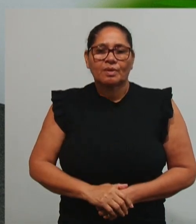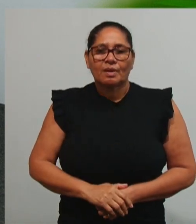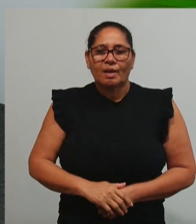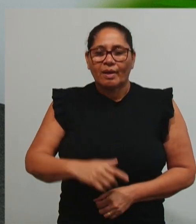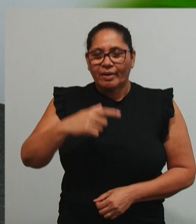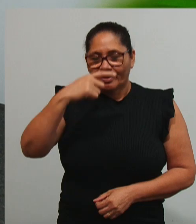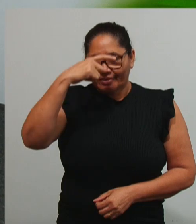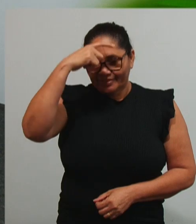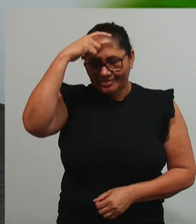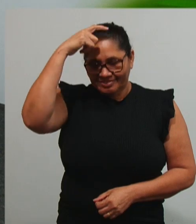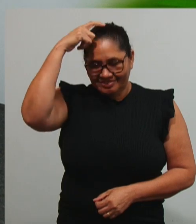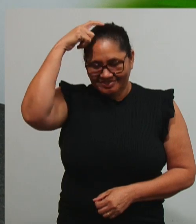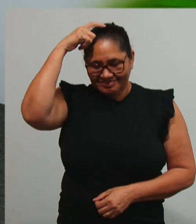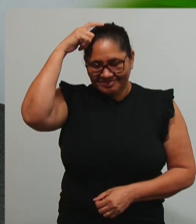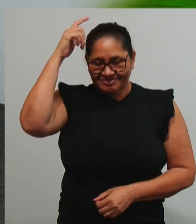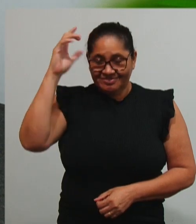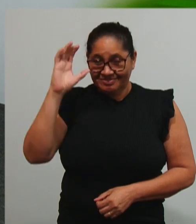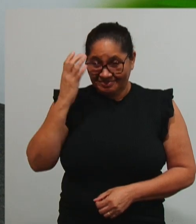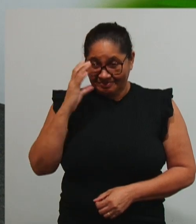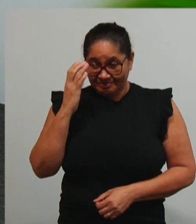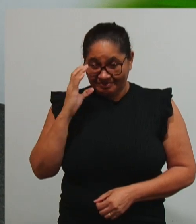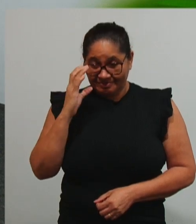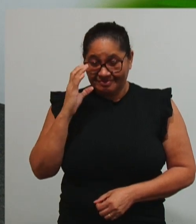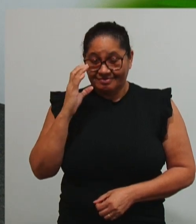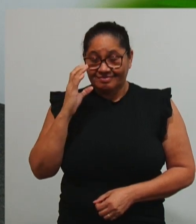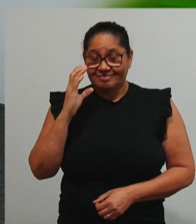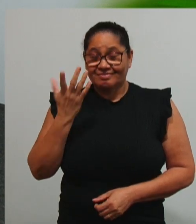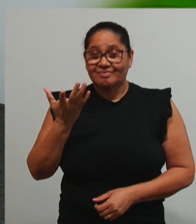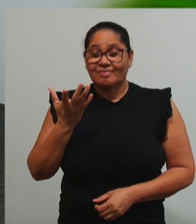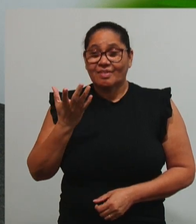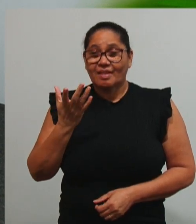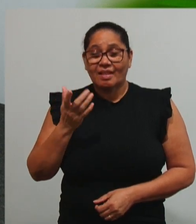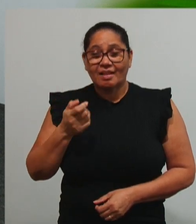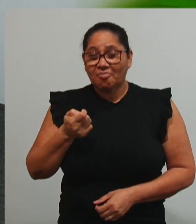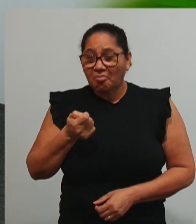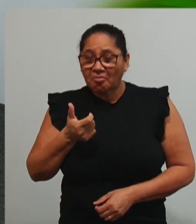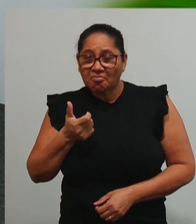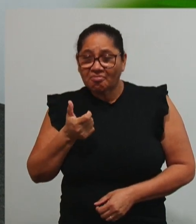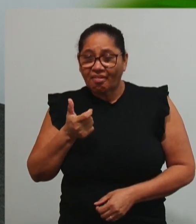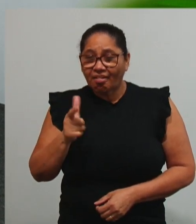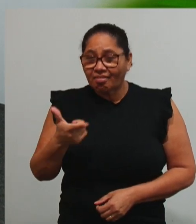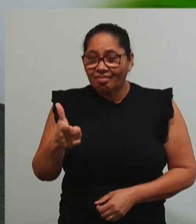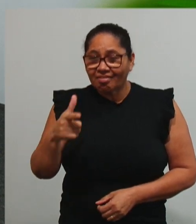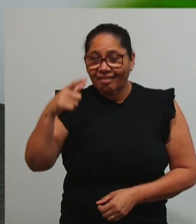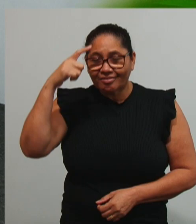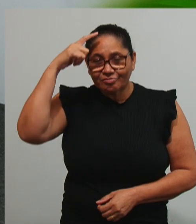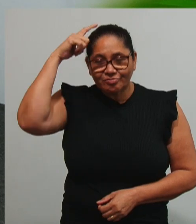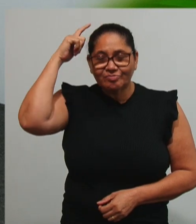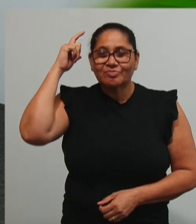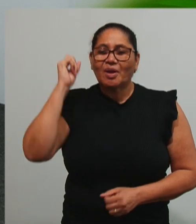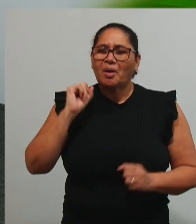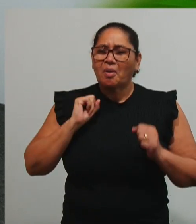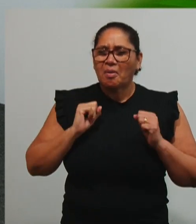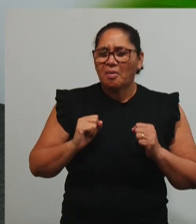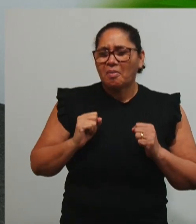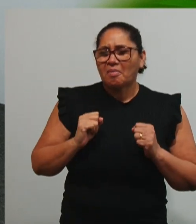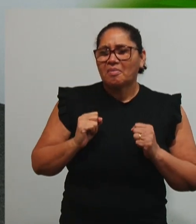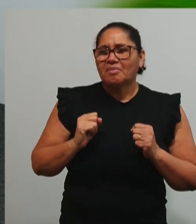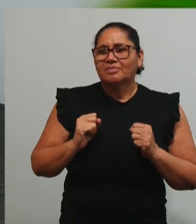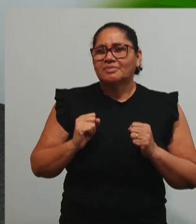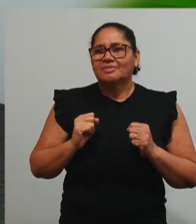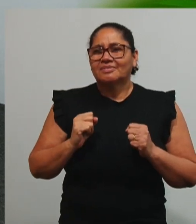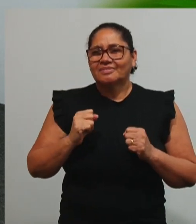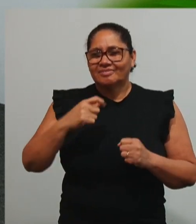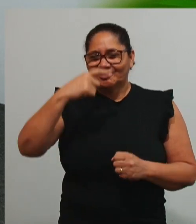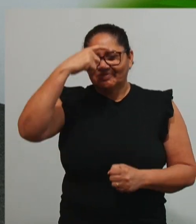cabelos originalmente castanhos, no momento meio sem cabelos. Então, vocês podem considerar que eu sou uma pessoa